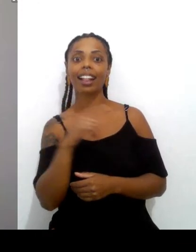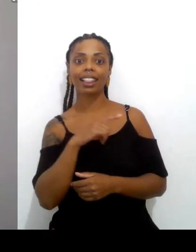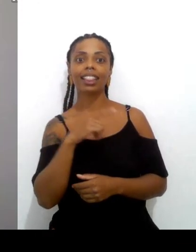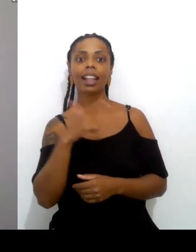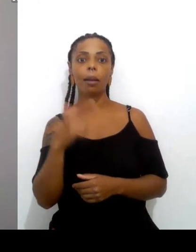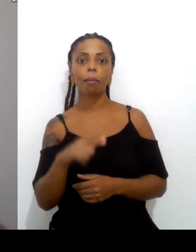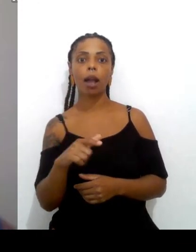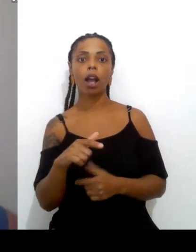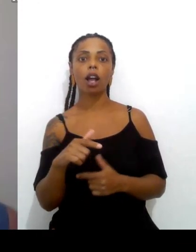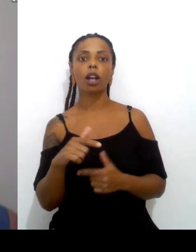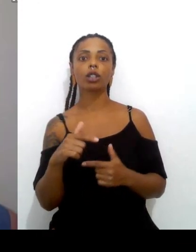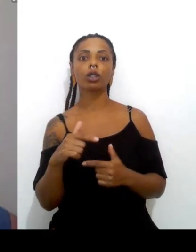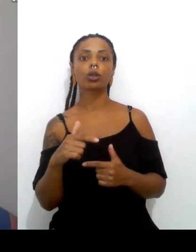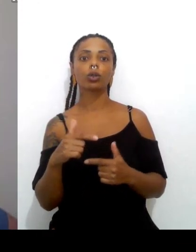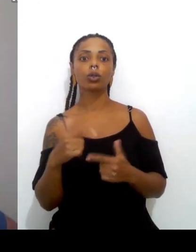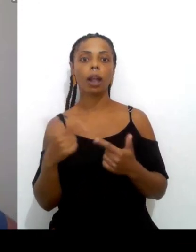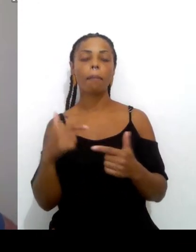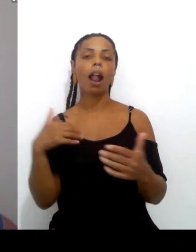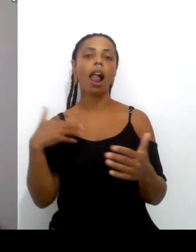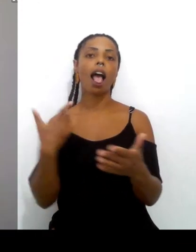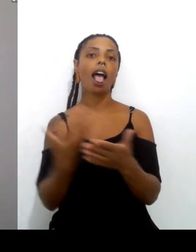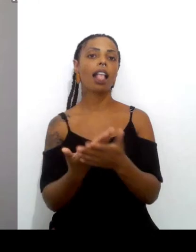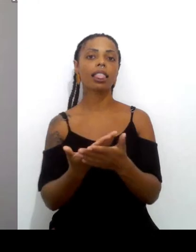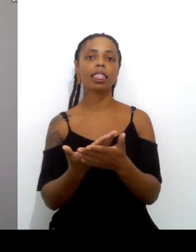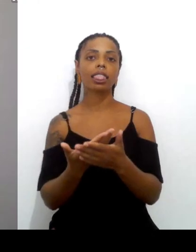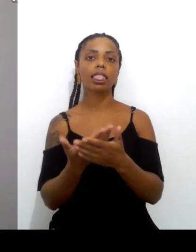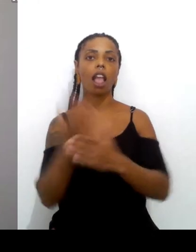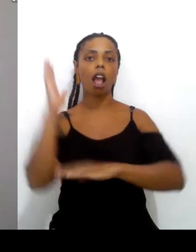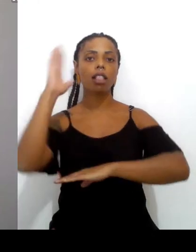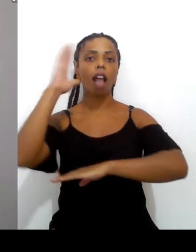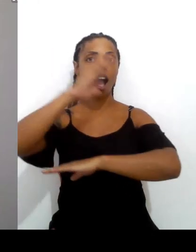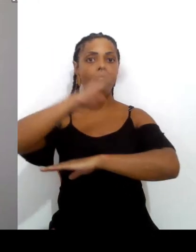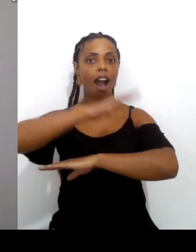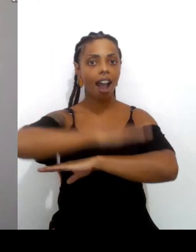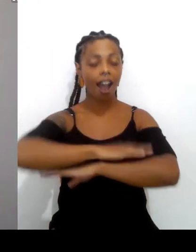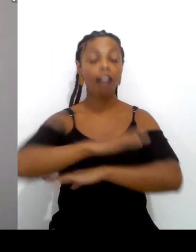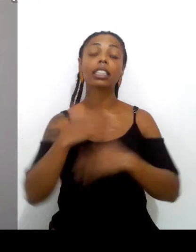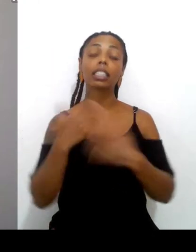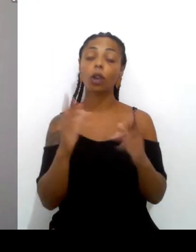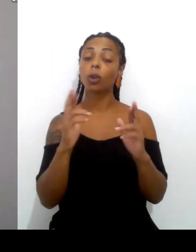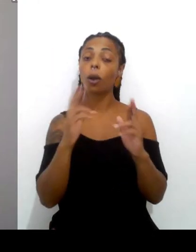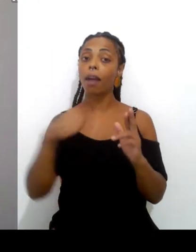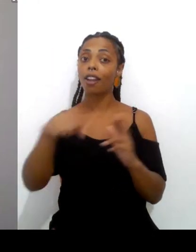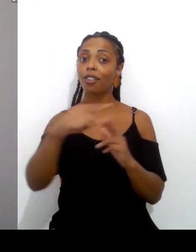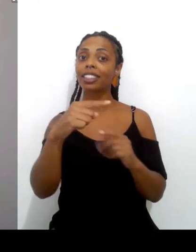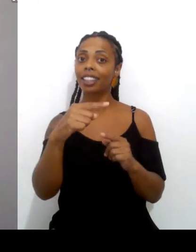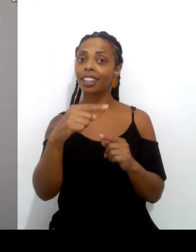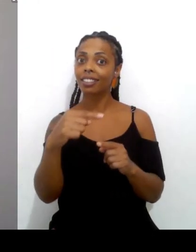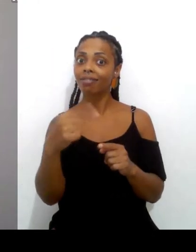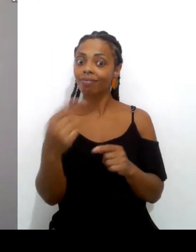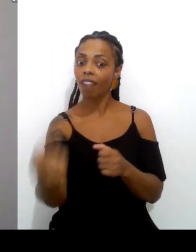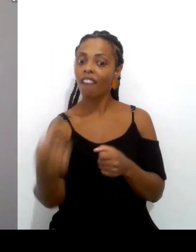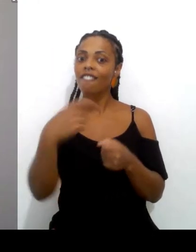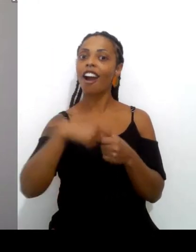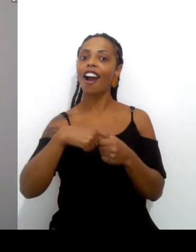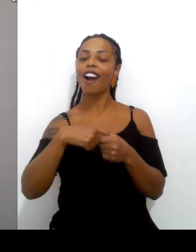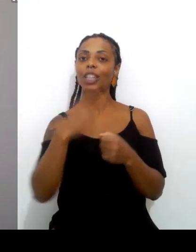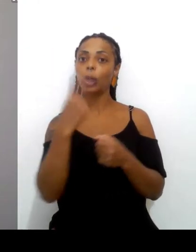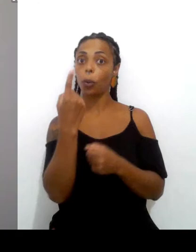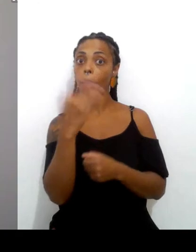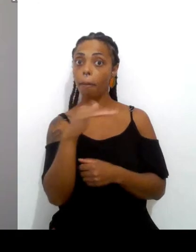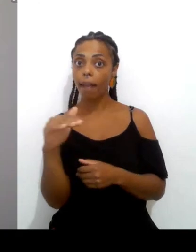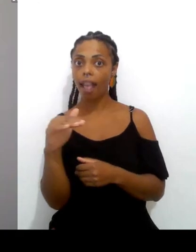trabalhos prosseguem até o fim da tarde então espero ver todos vocês daqui a pouco a uma e meia a gente retorna